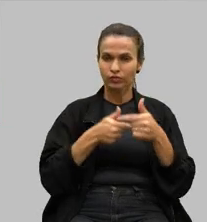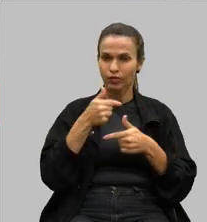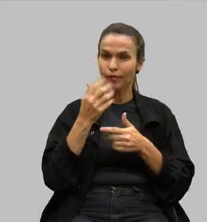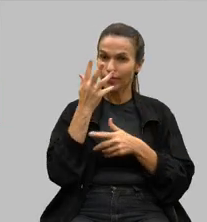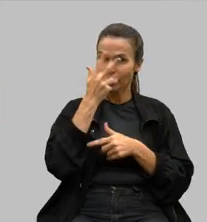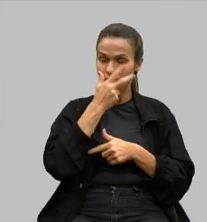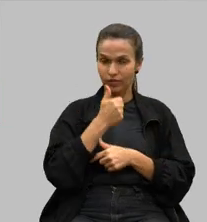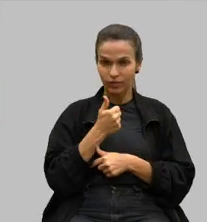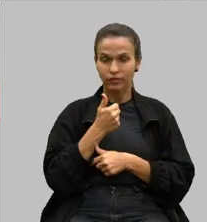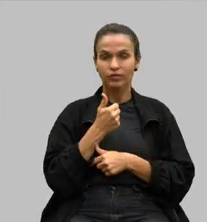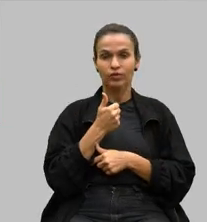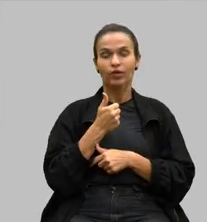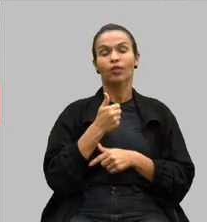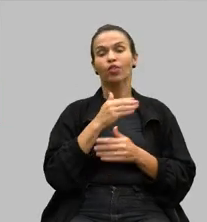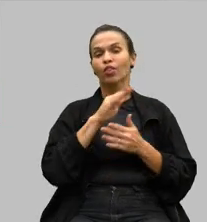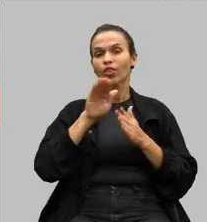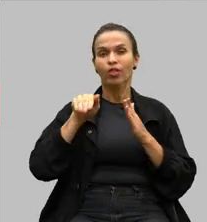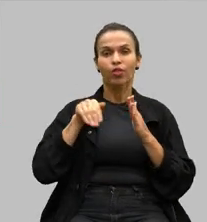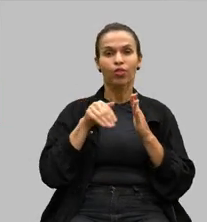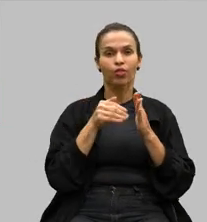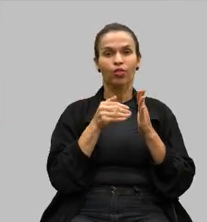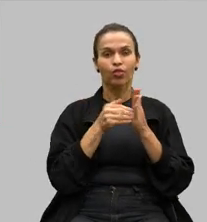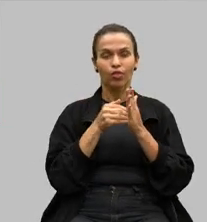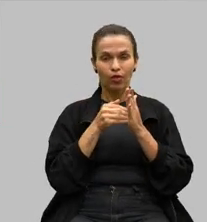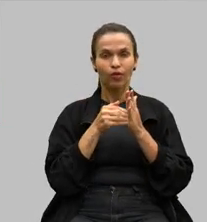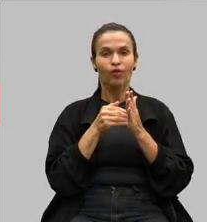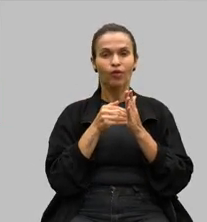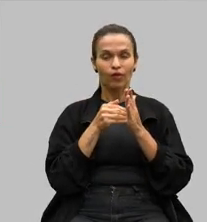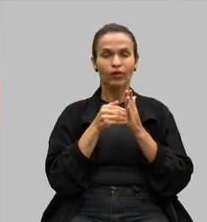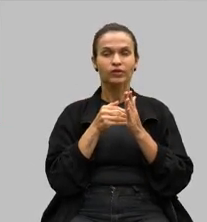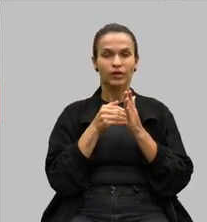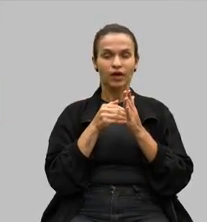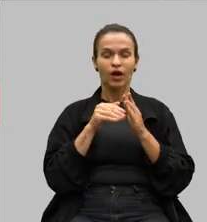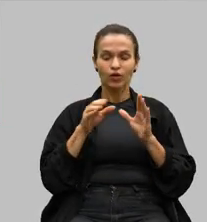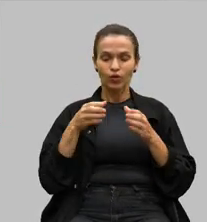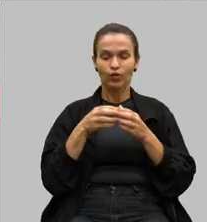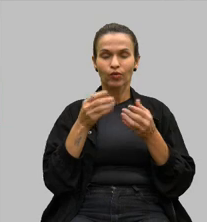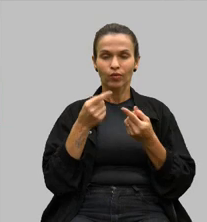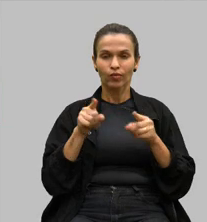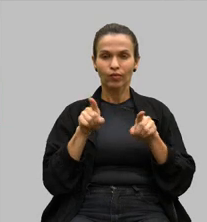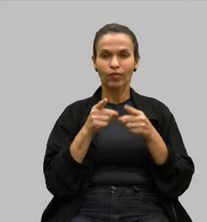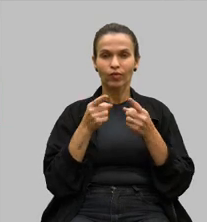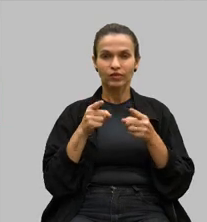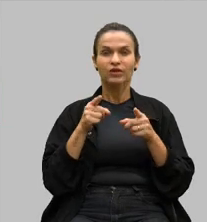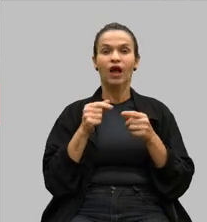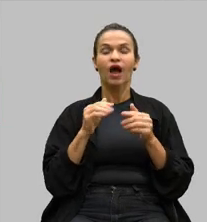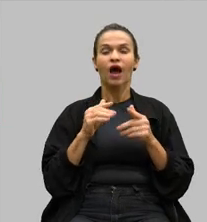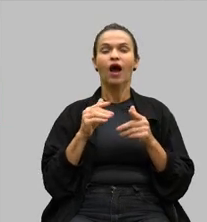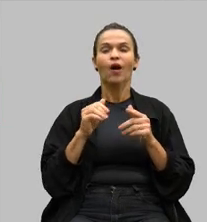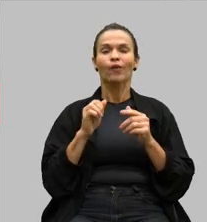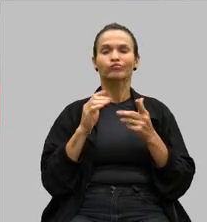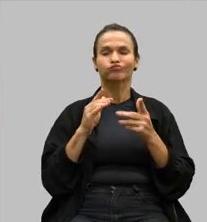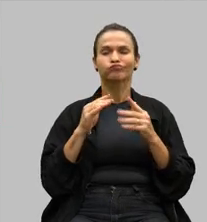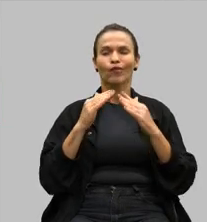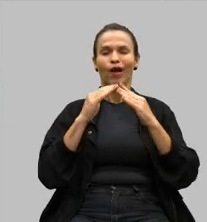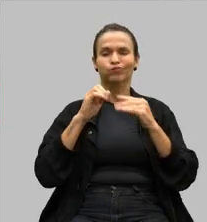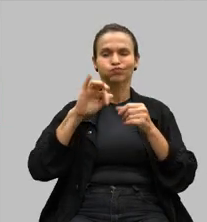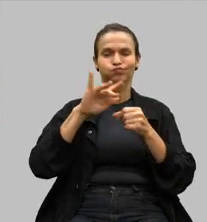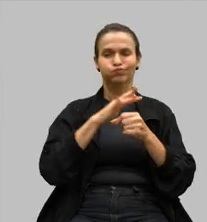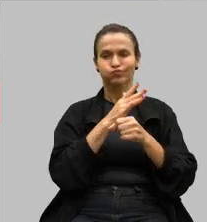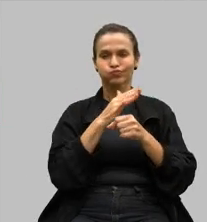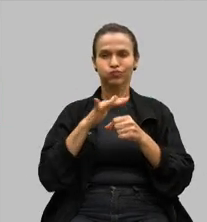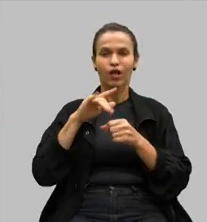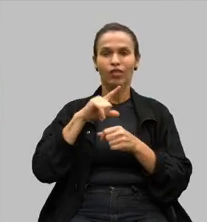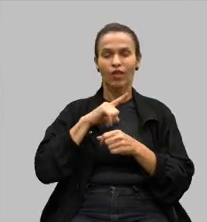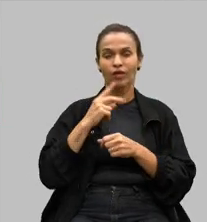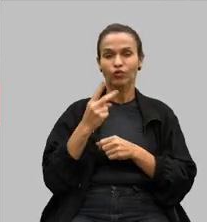bonito que todas as vezes que a orquestra e o coral lírico é casa lotada isso levou a que